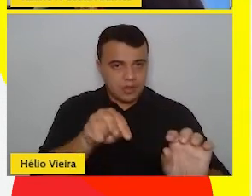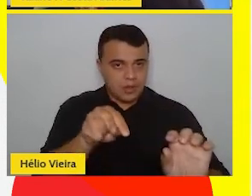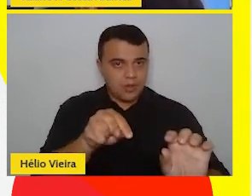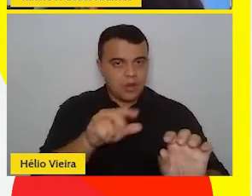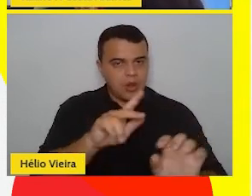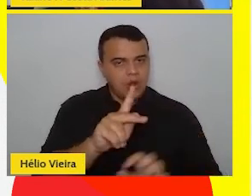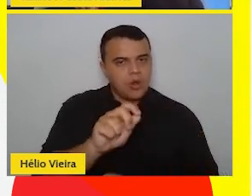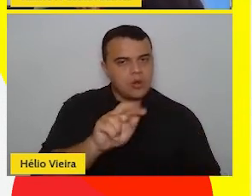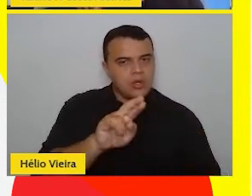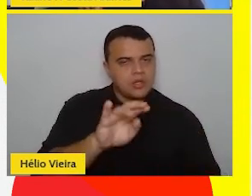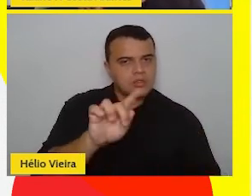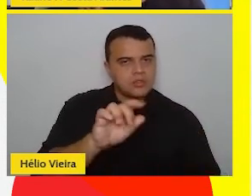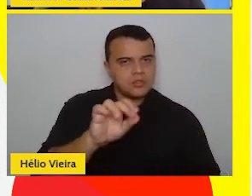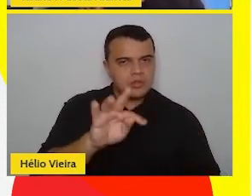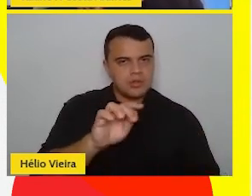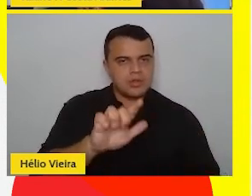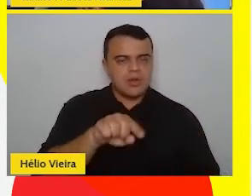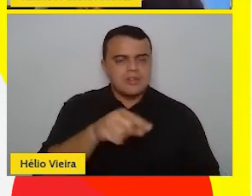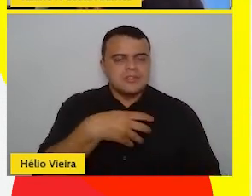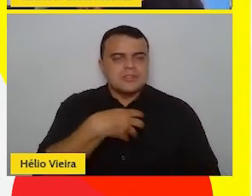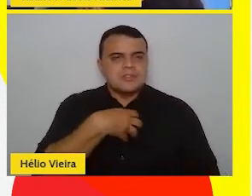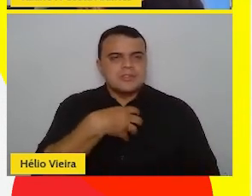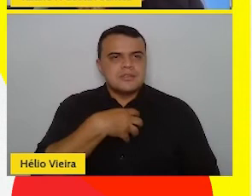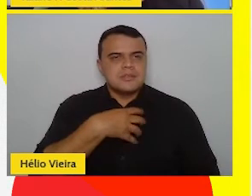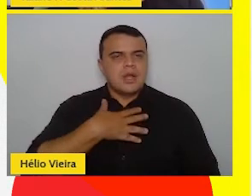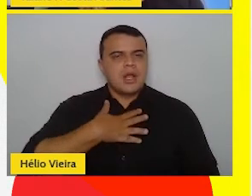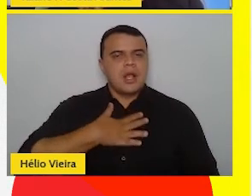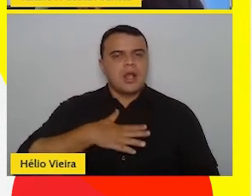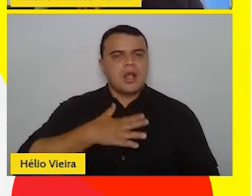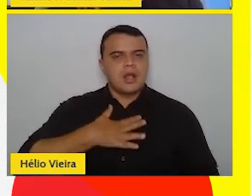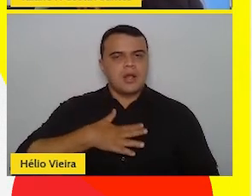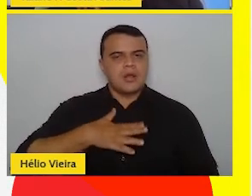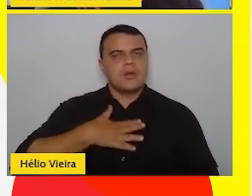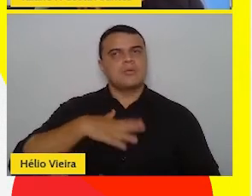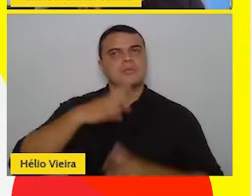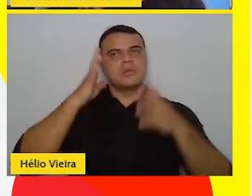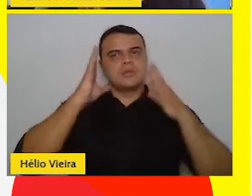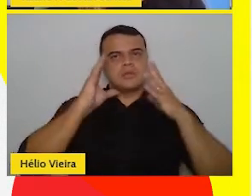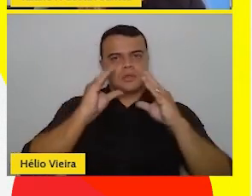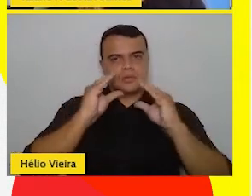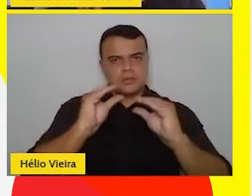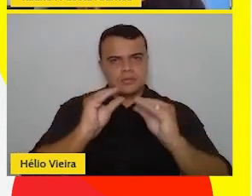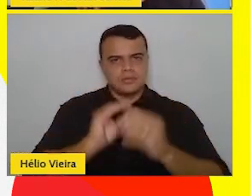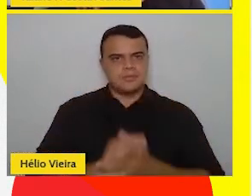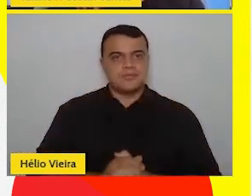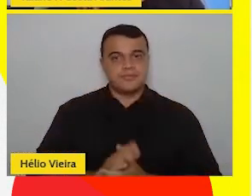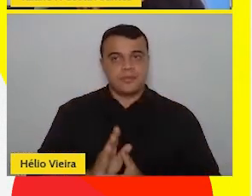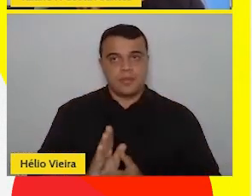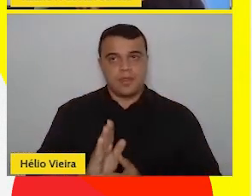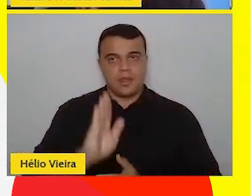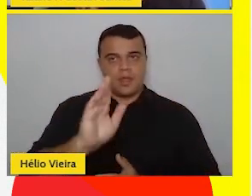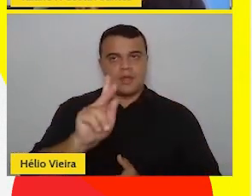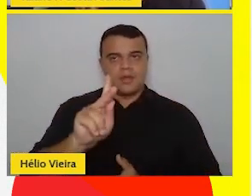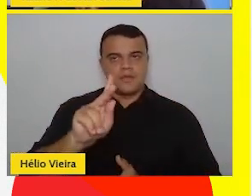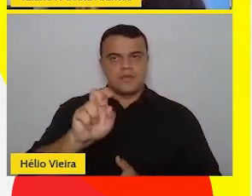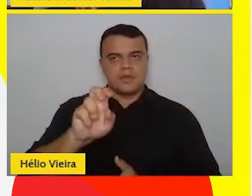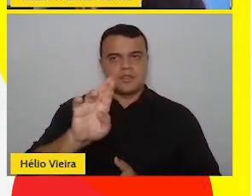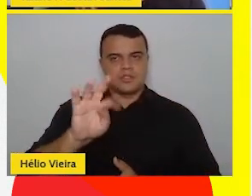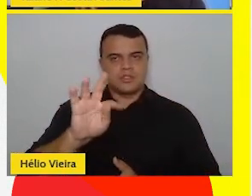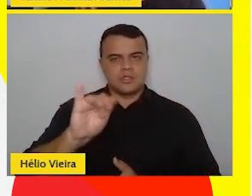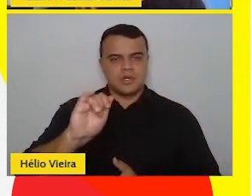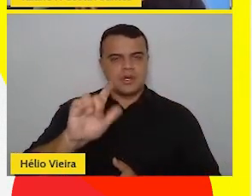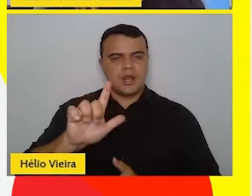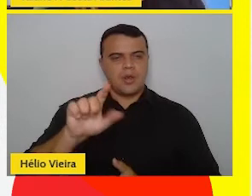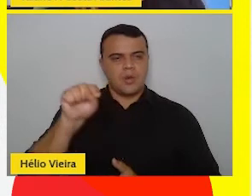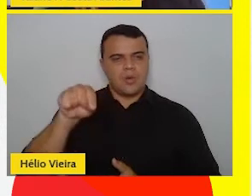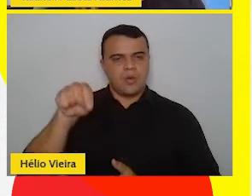um pouquinho a sensação de repouso, tranquilidade. A linha vertical,